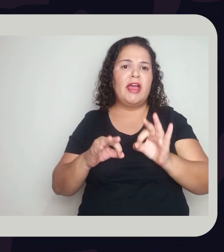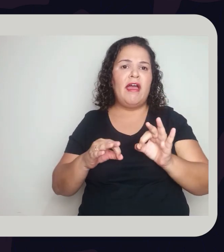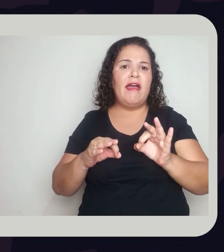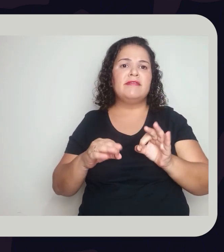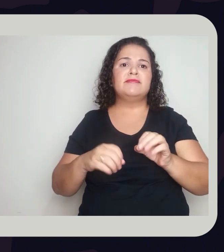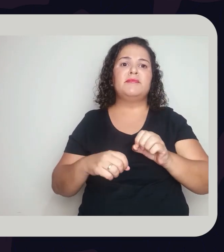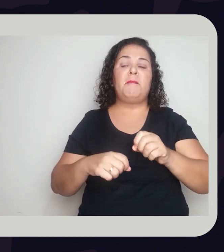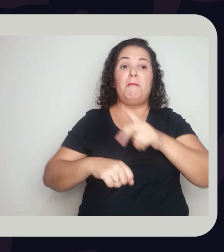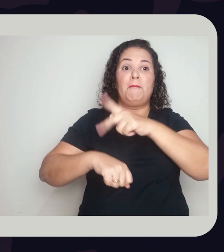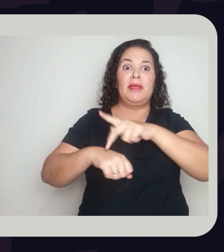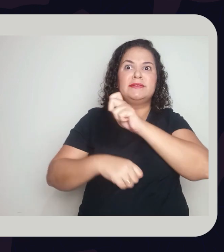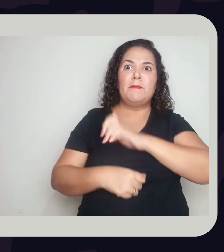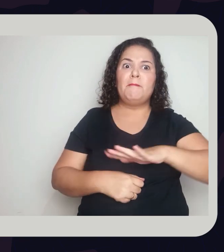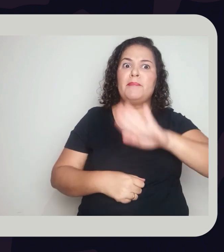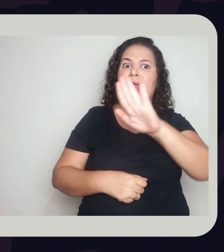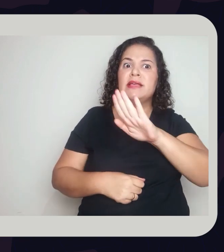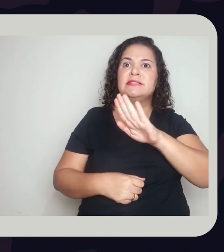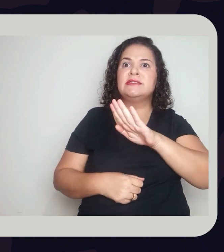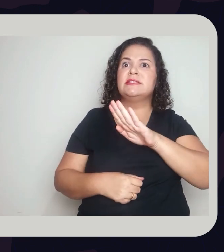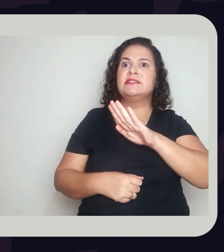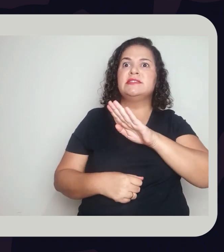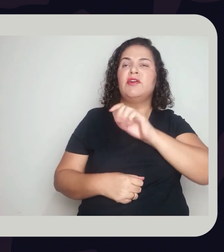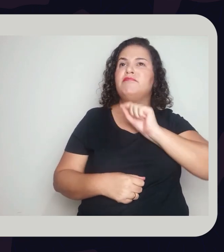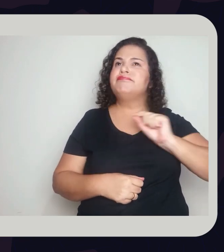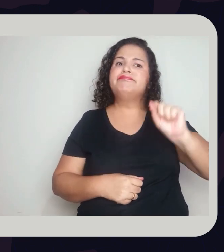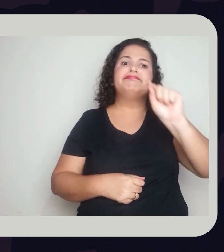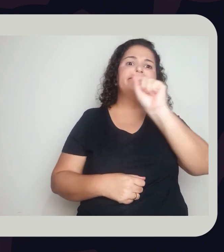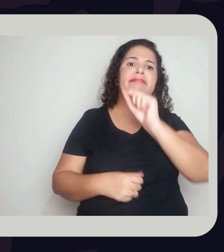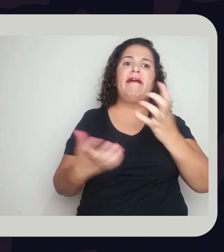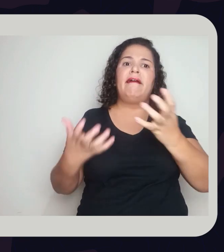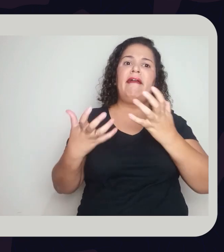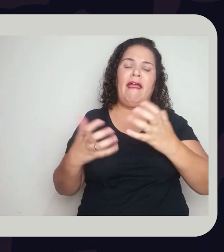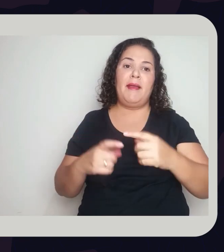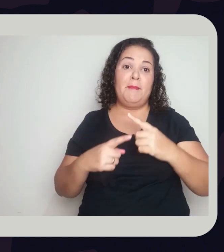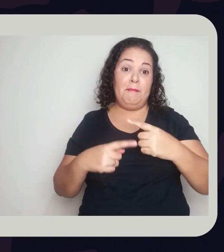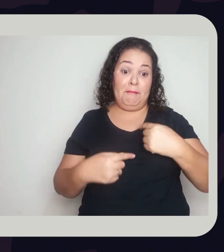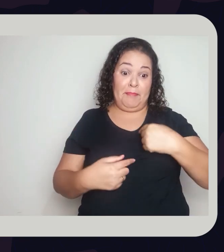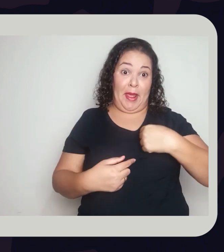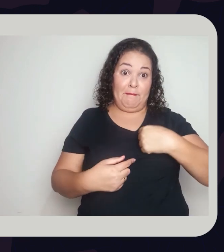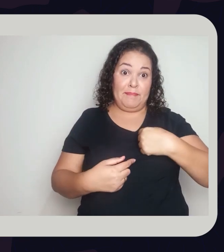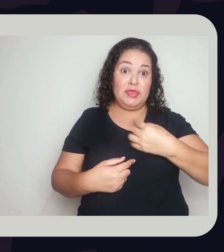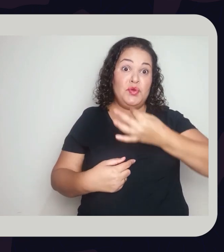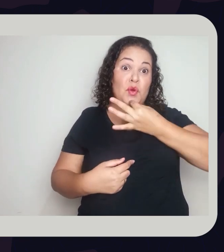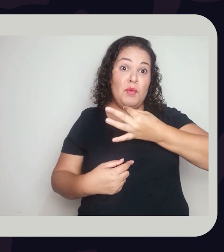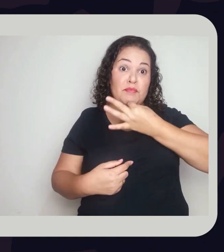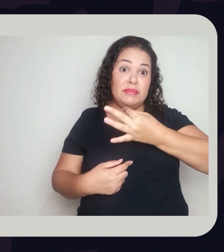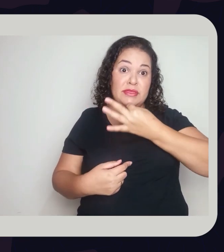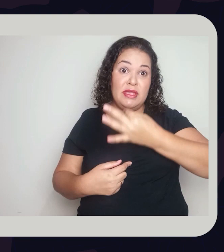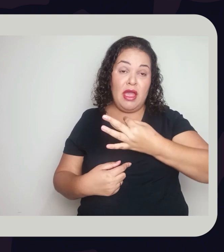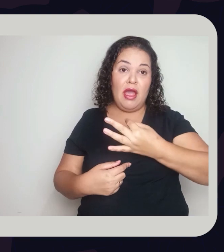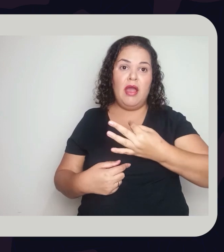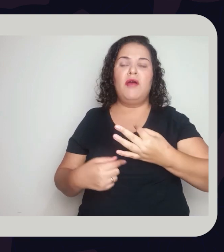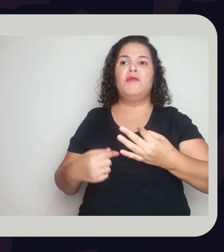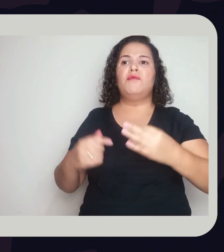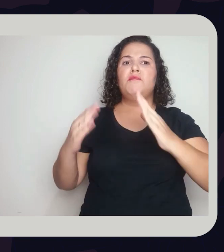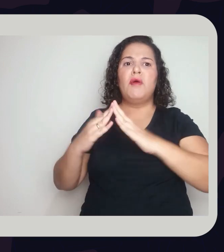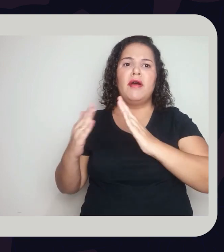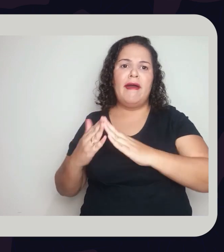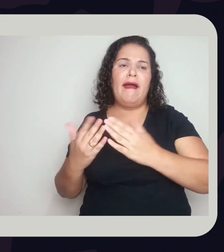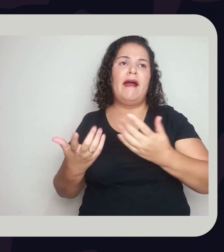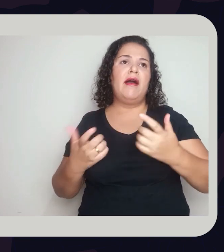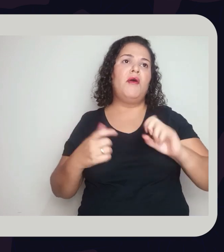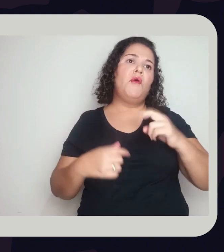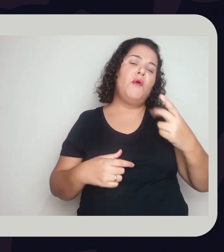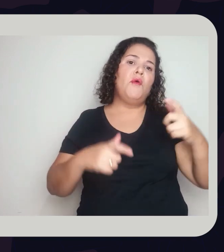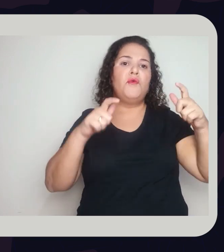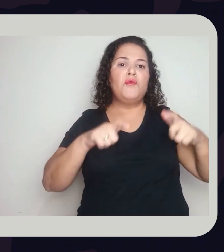fazer isso? Como eu tinha a coisa do morar, para mim é muito importante para todos, o